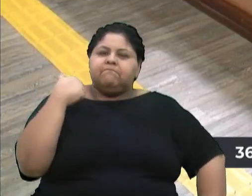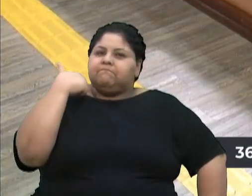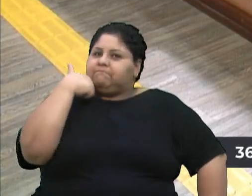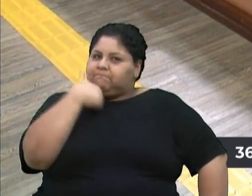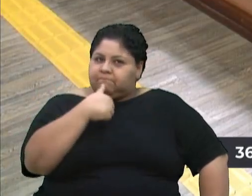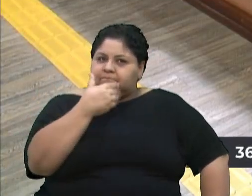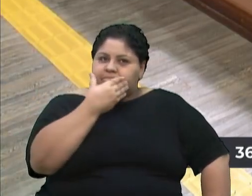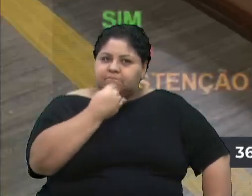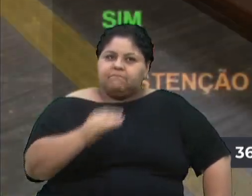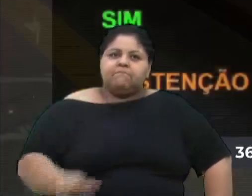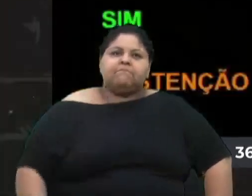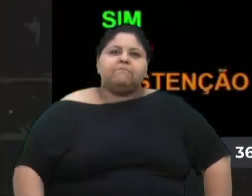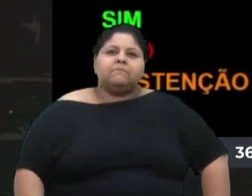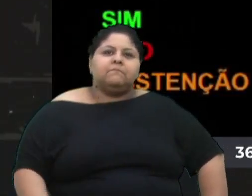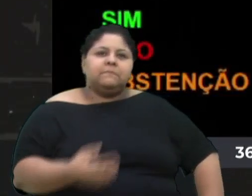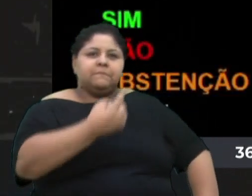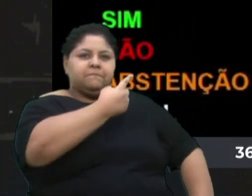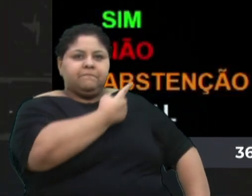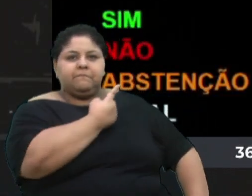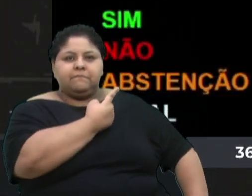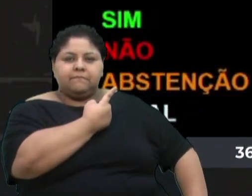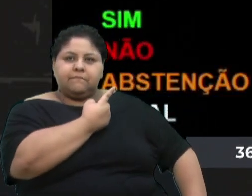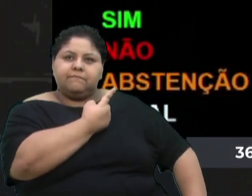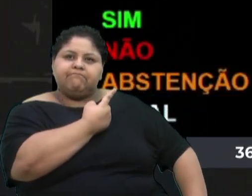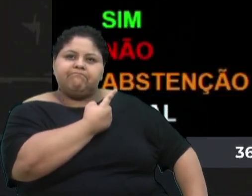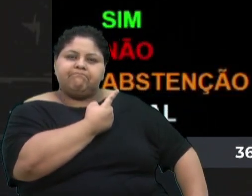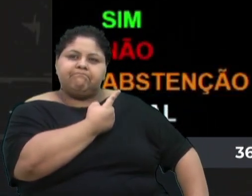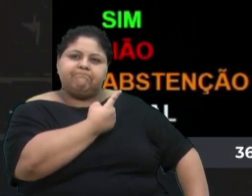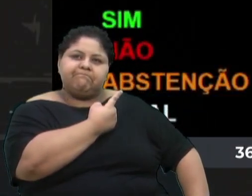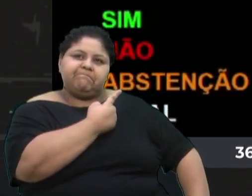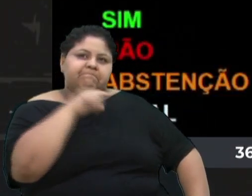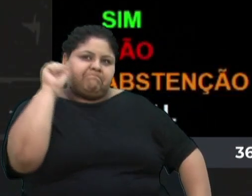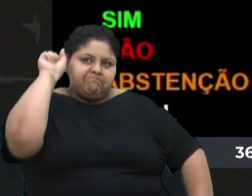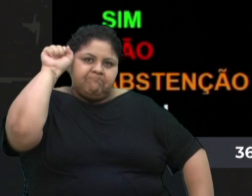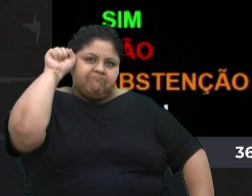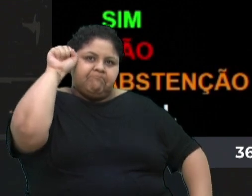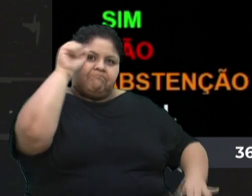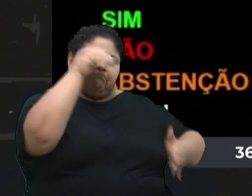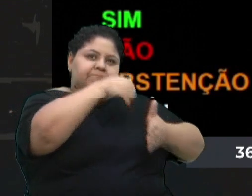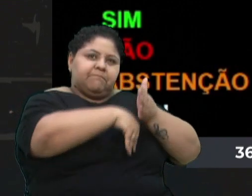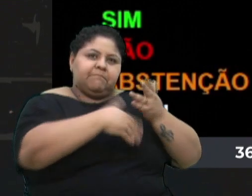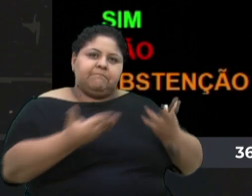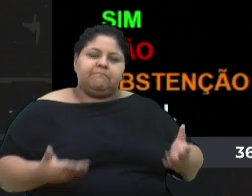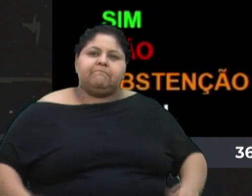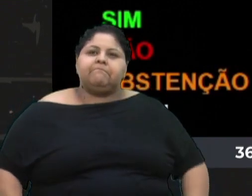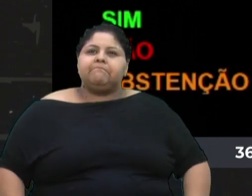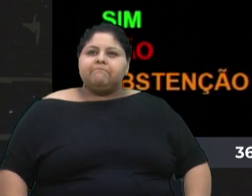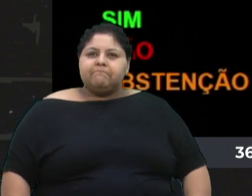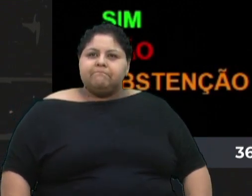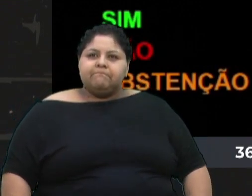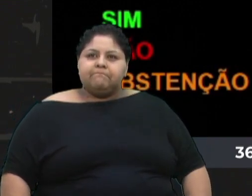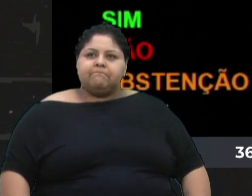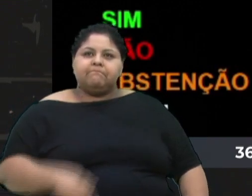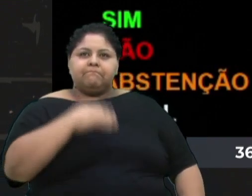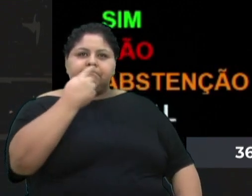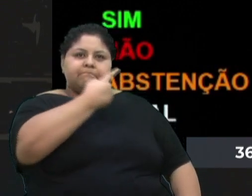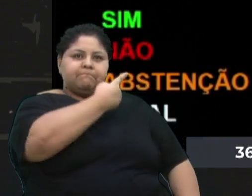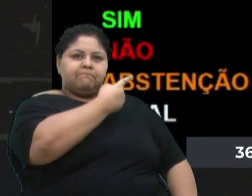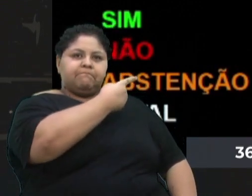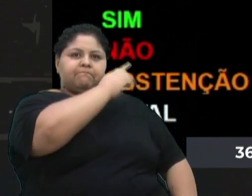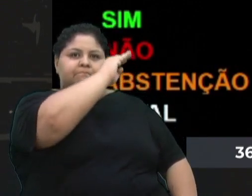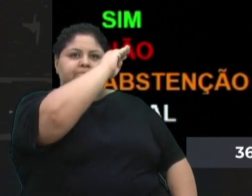que registre seus votos. Clóvis Xuxa, como vota? Voto sim, senhor